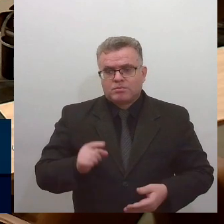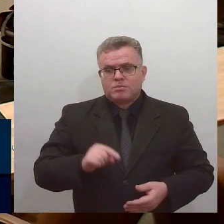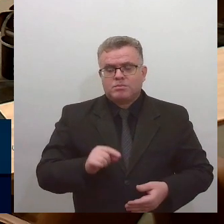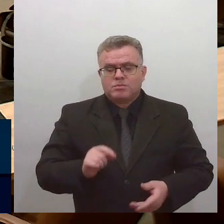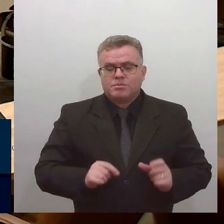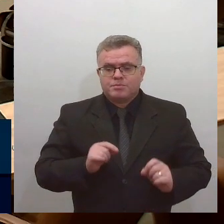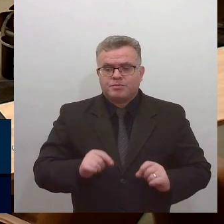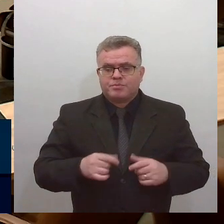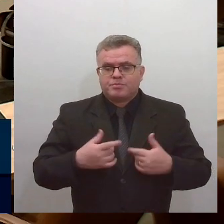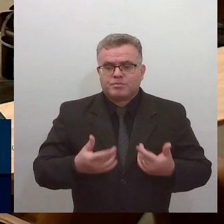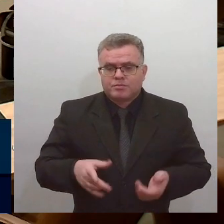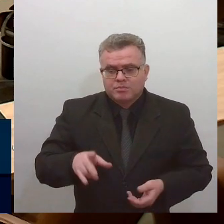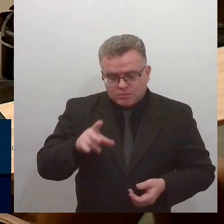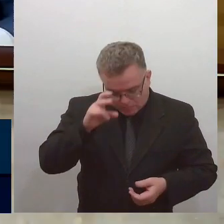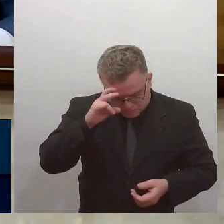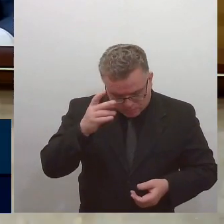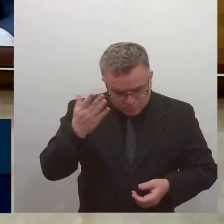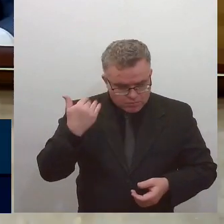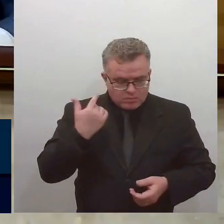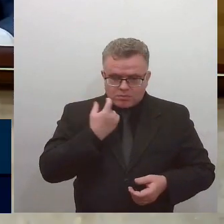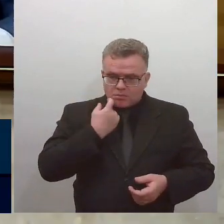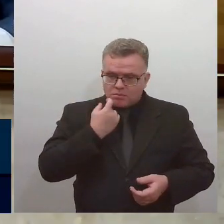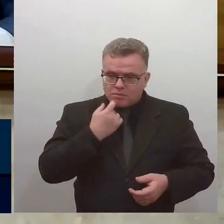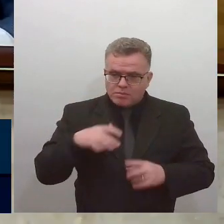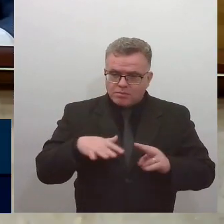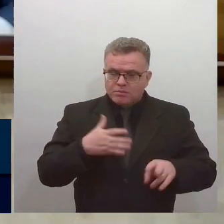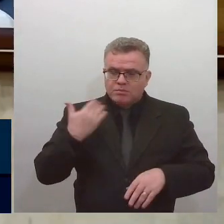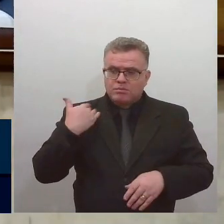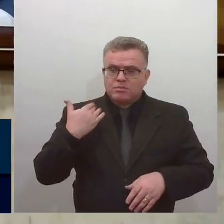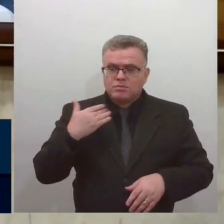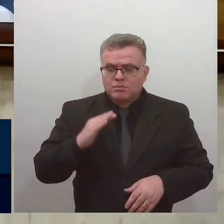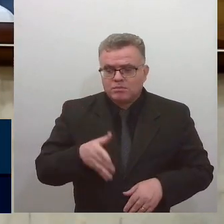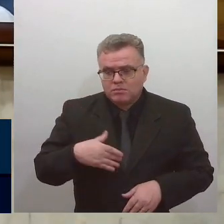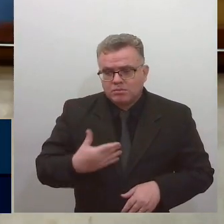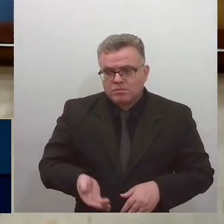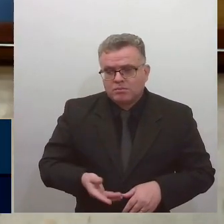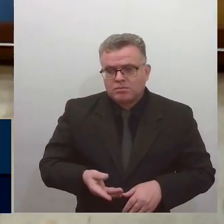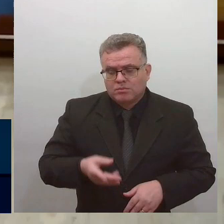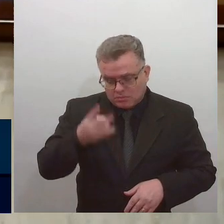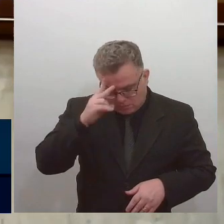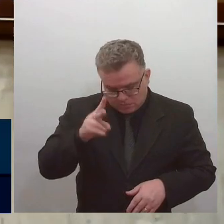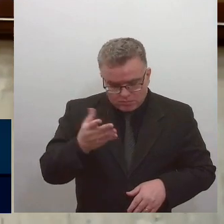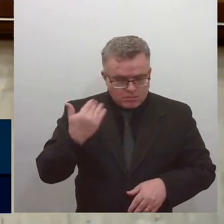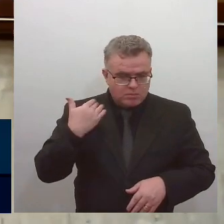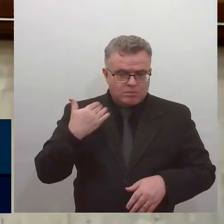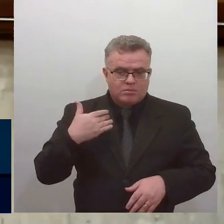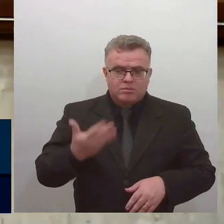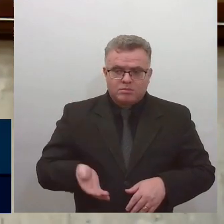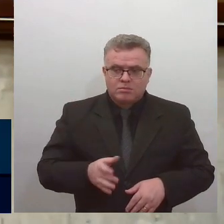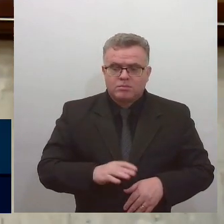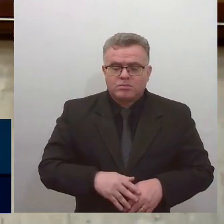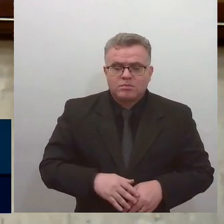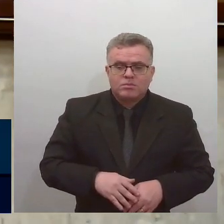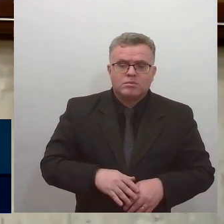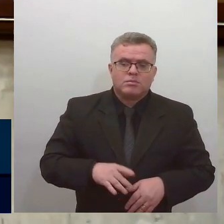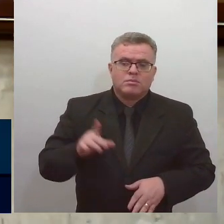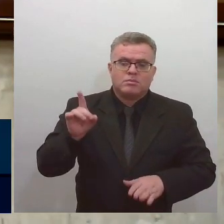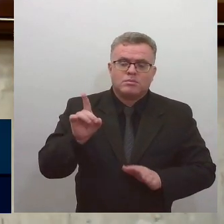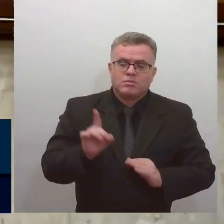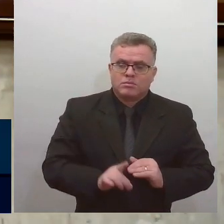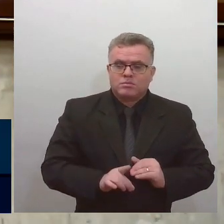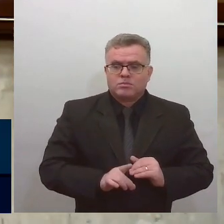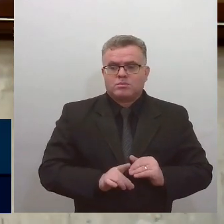quinta-feira na sexta-feira da semana passada ou seja dois dias úteis atrás a diretoria do denit ela